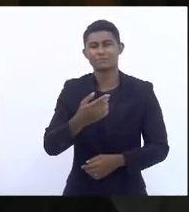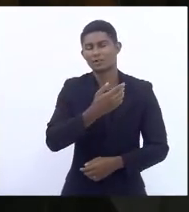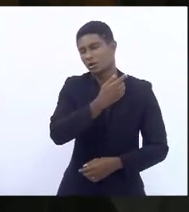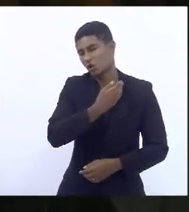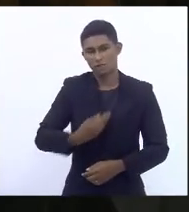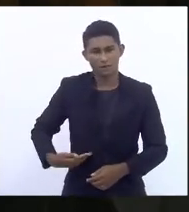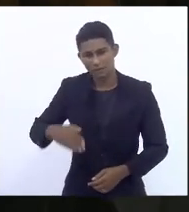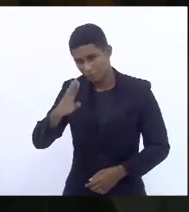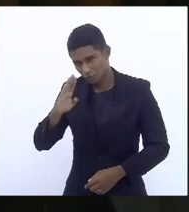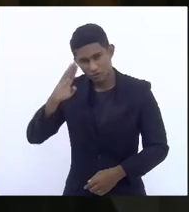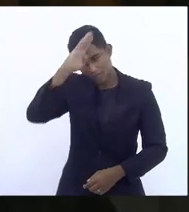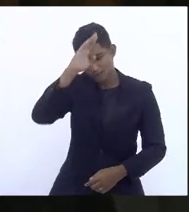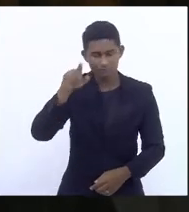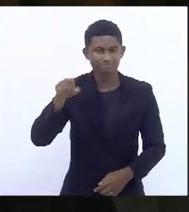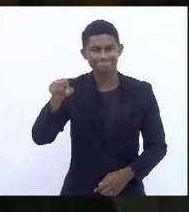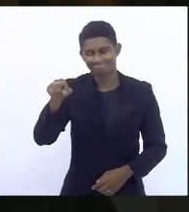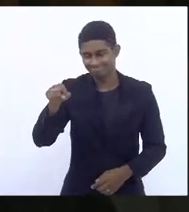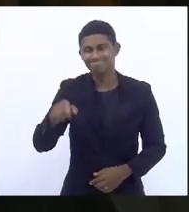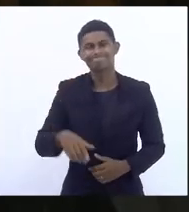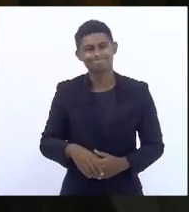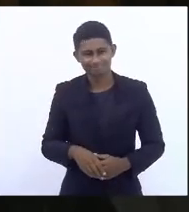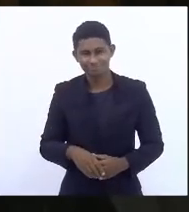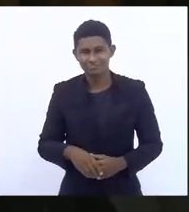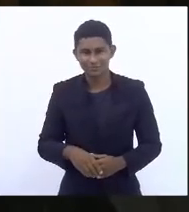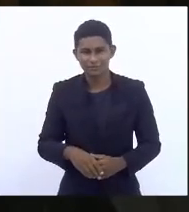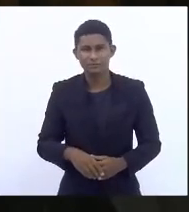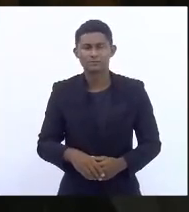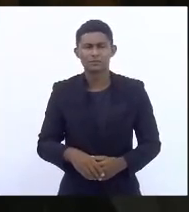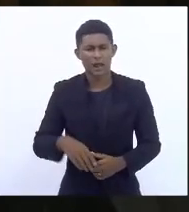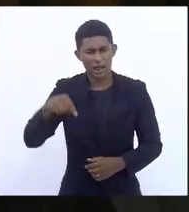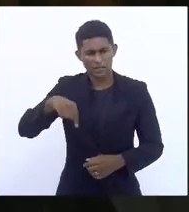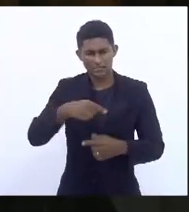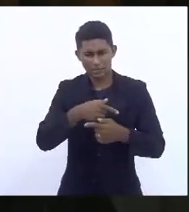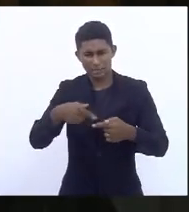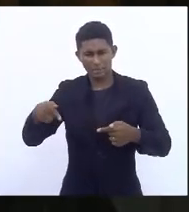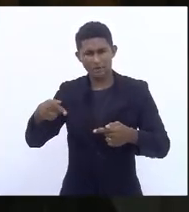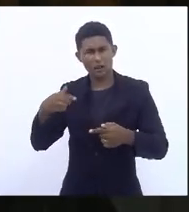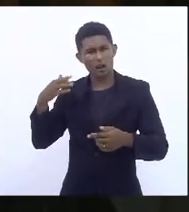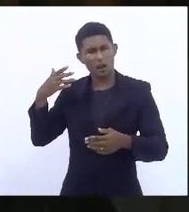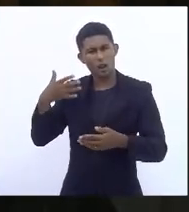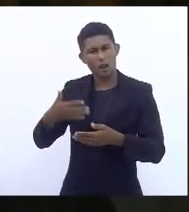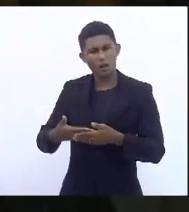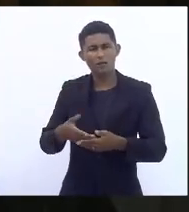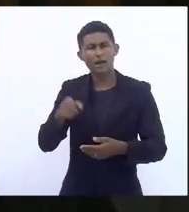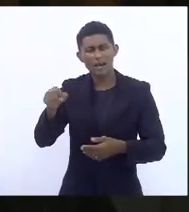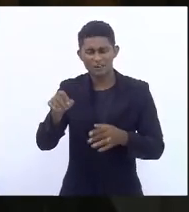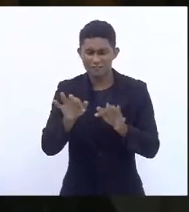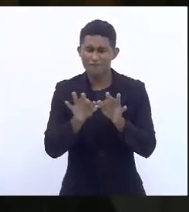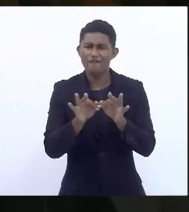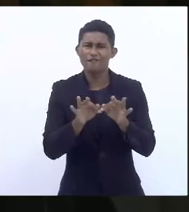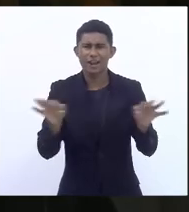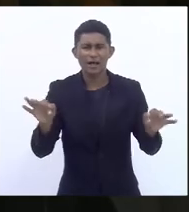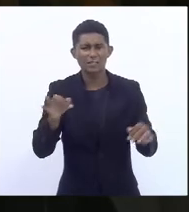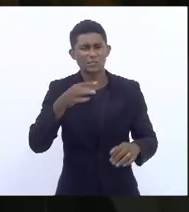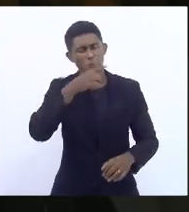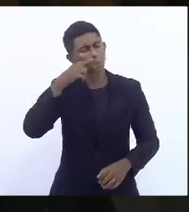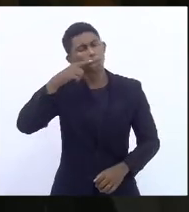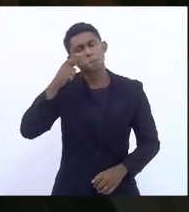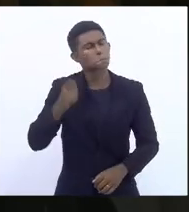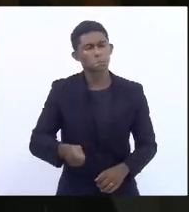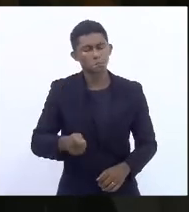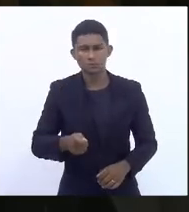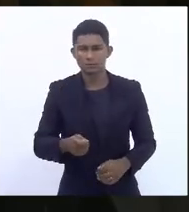Jair Bolsonaro, que, ao contrário do que se proclamou aqui durante a semana, além de proferir frases machistas e misóginas, além